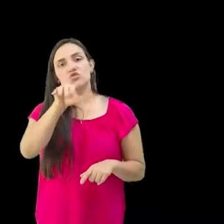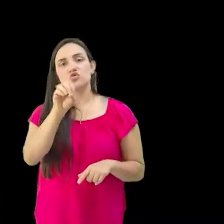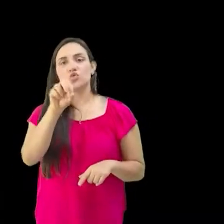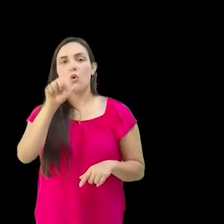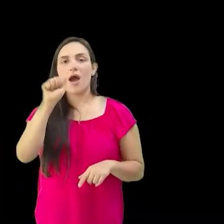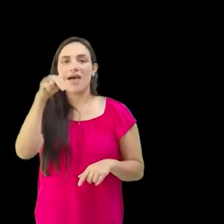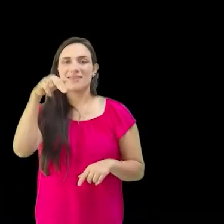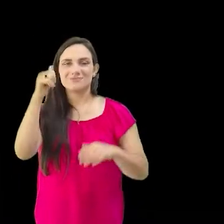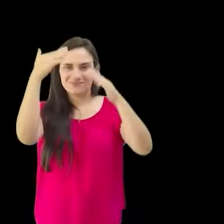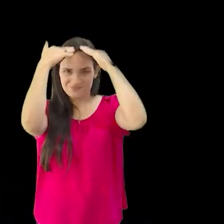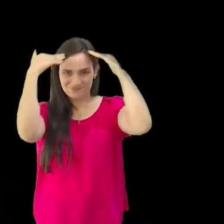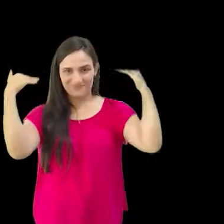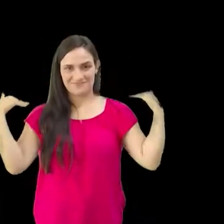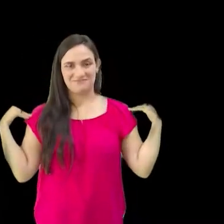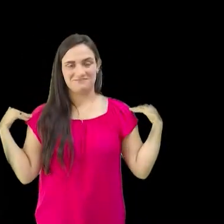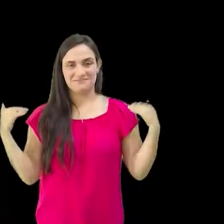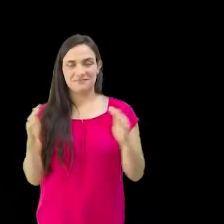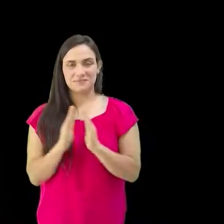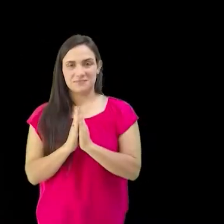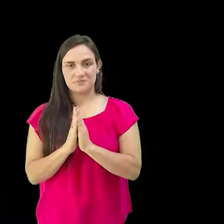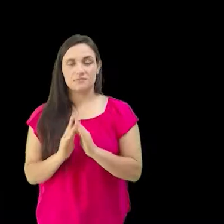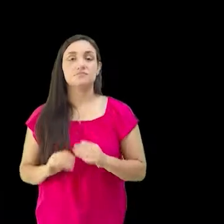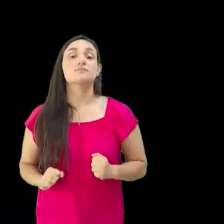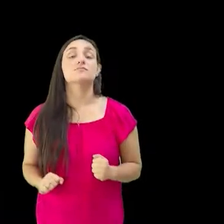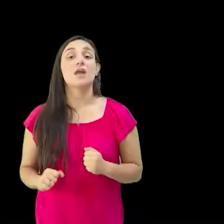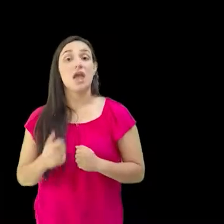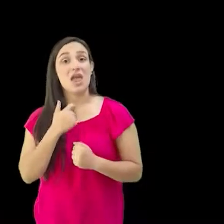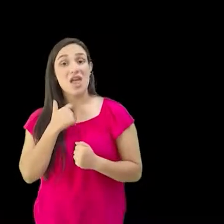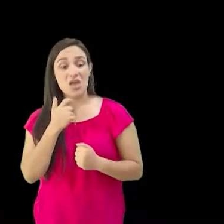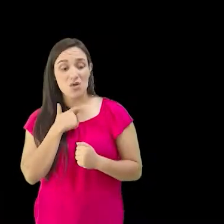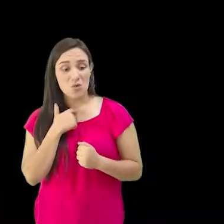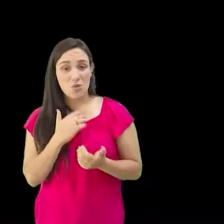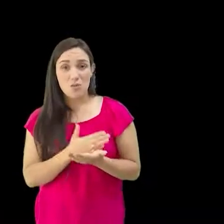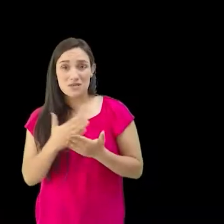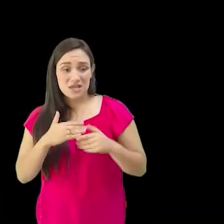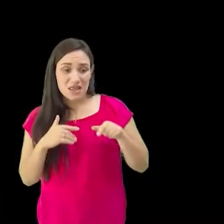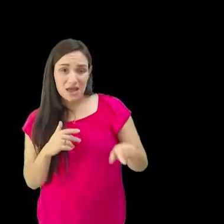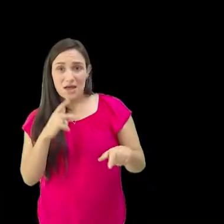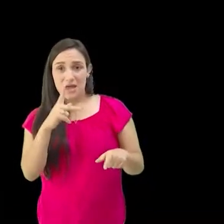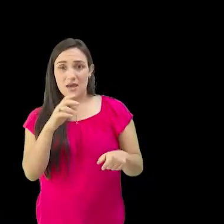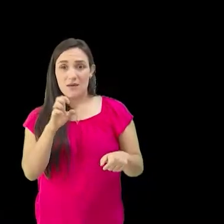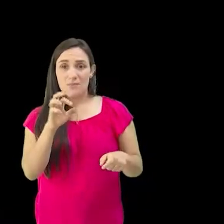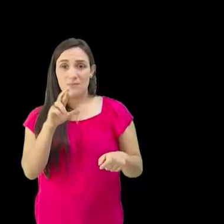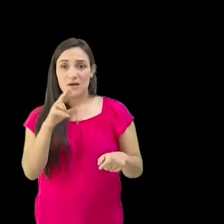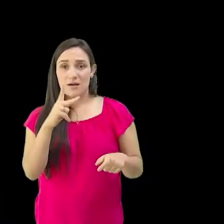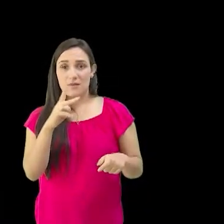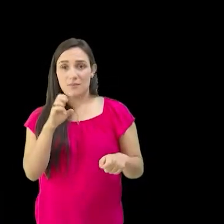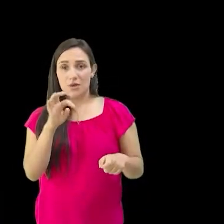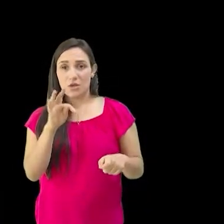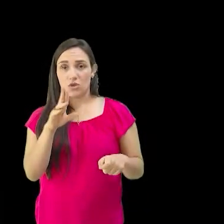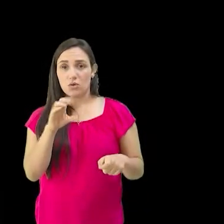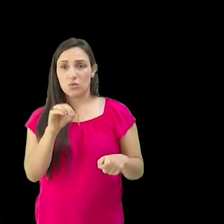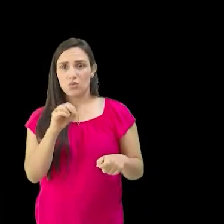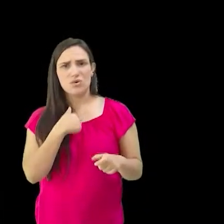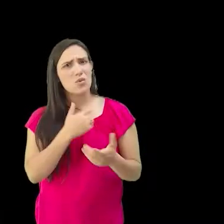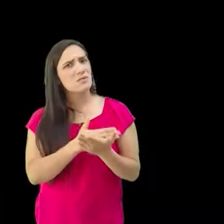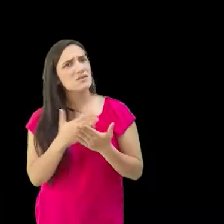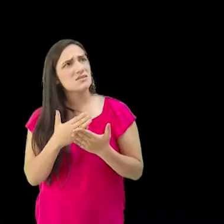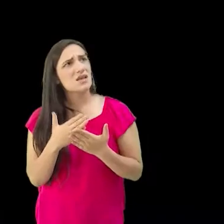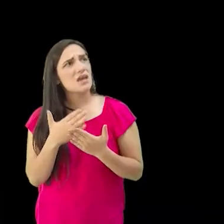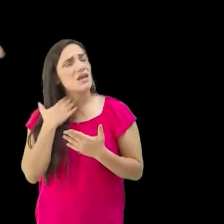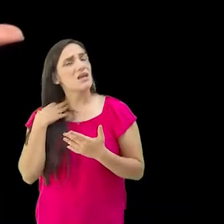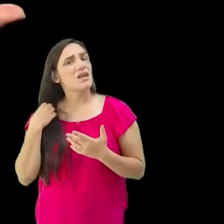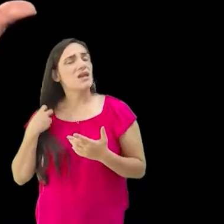sou do Perpétuo Socorro desde o pré. Eu entrei no pré-primário,